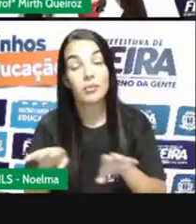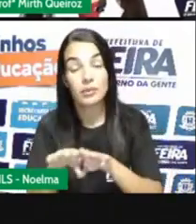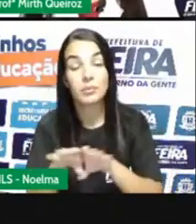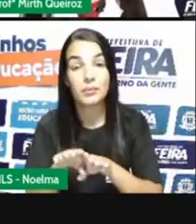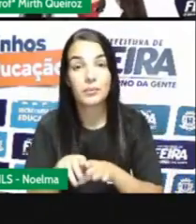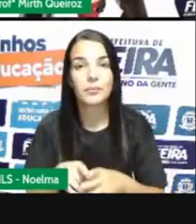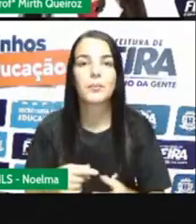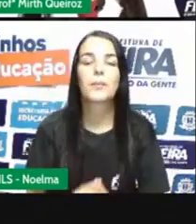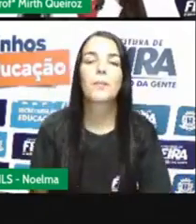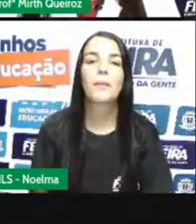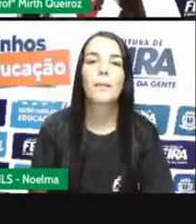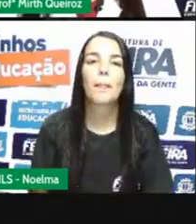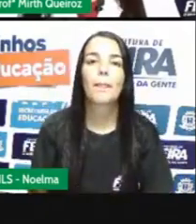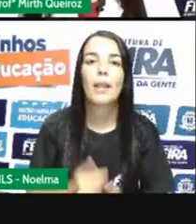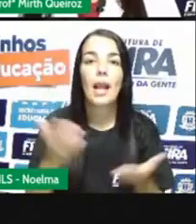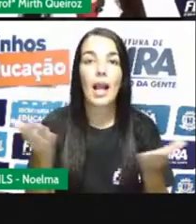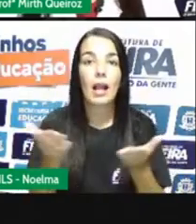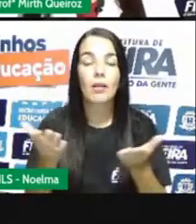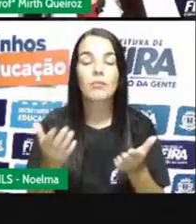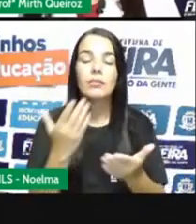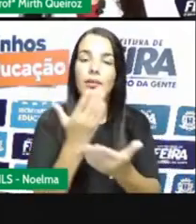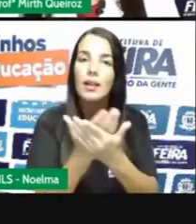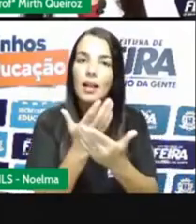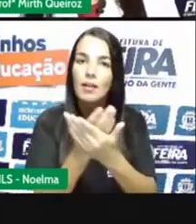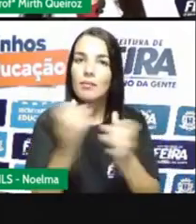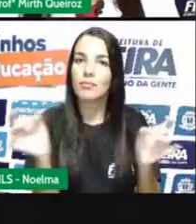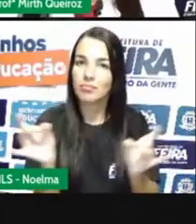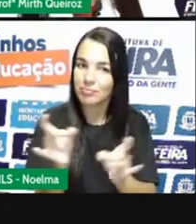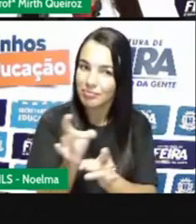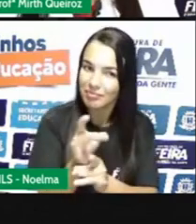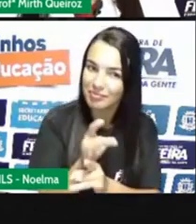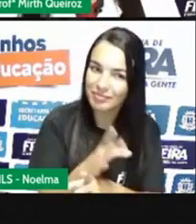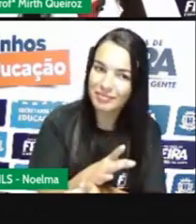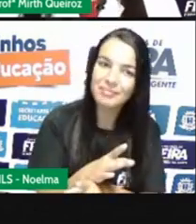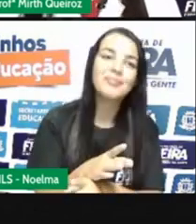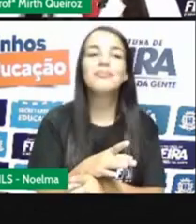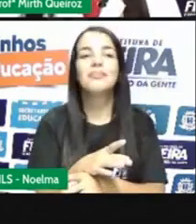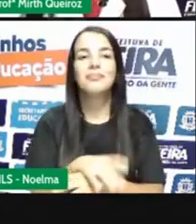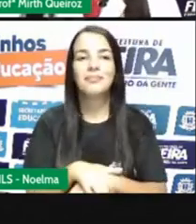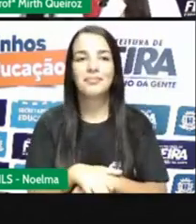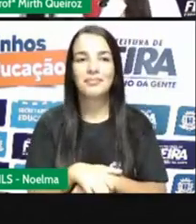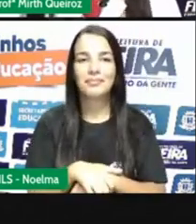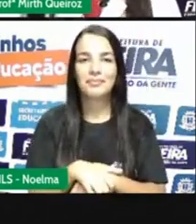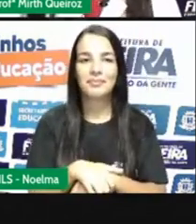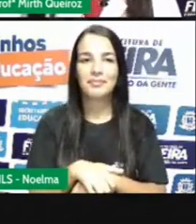durante essa atividade. A nossa aula, ela se encerra por aqui.